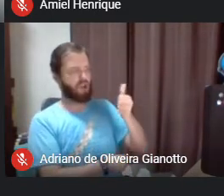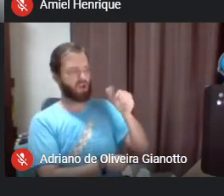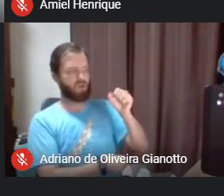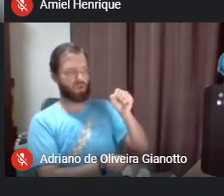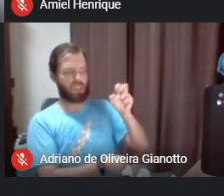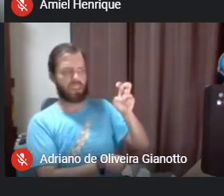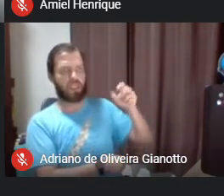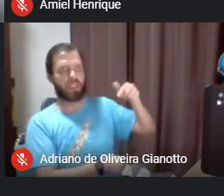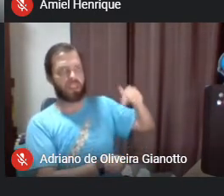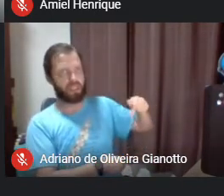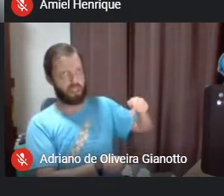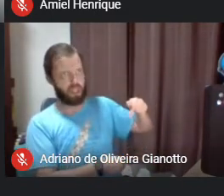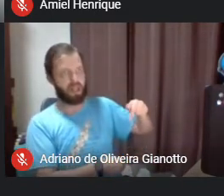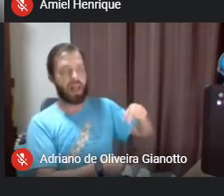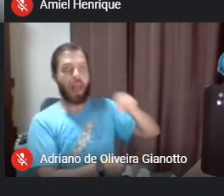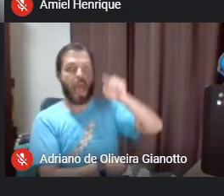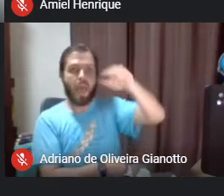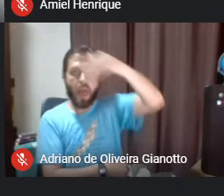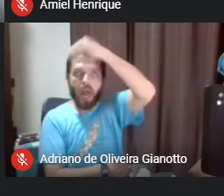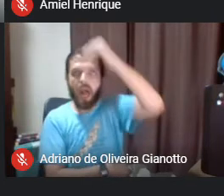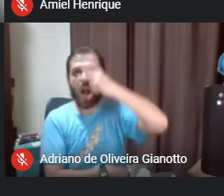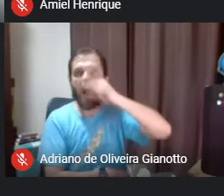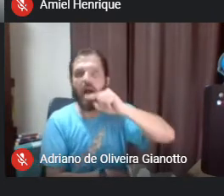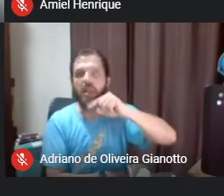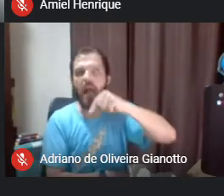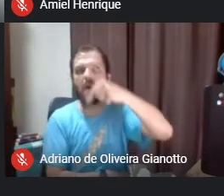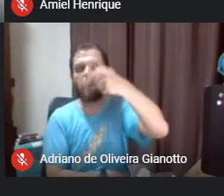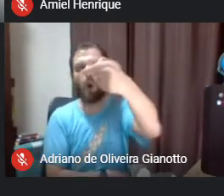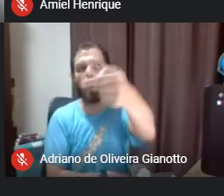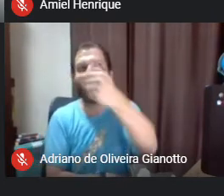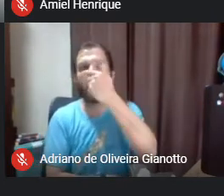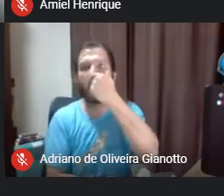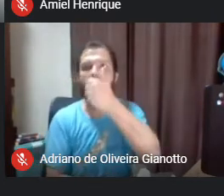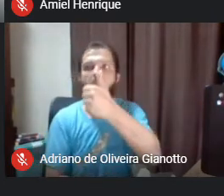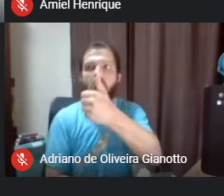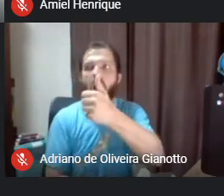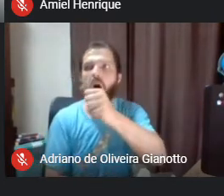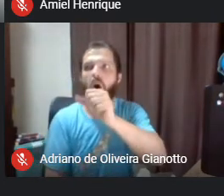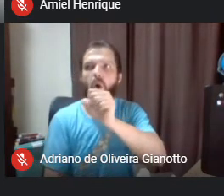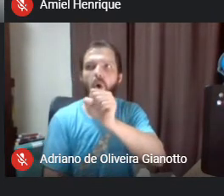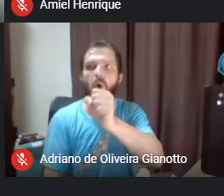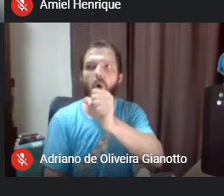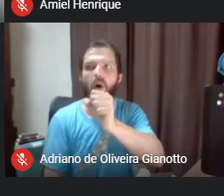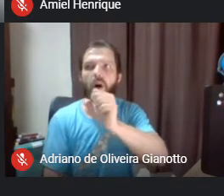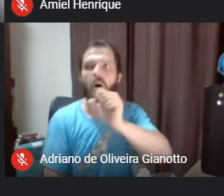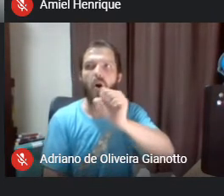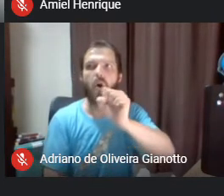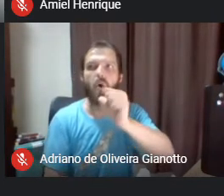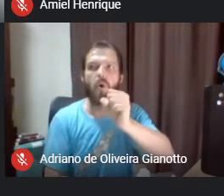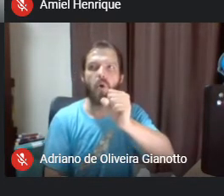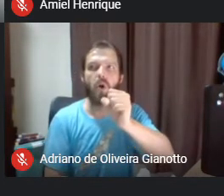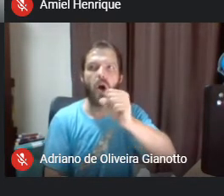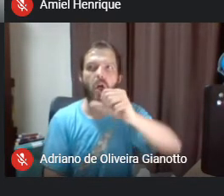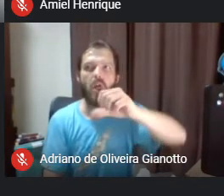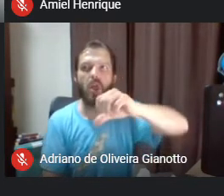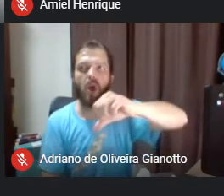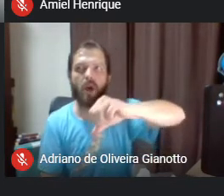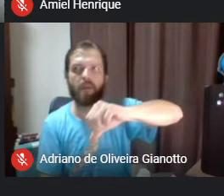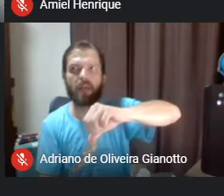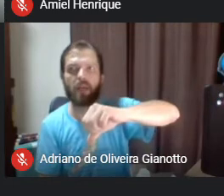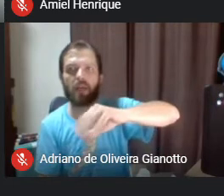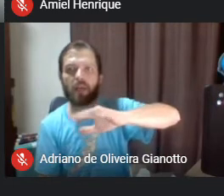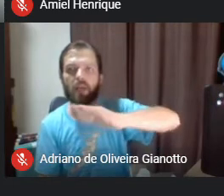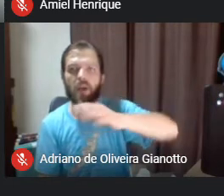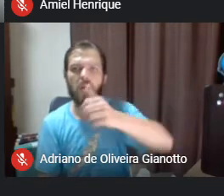Eu perguntei para o professor que eu tinha uma dúvida. Então, assim, Rouet criou o INES aqui e depois foi para o México em mais ou menos